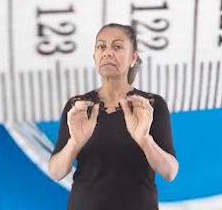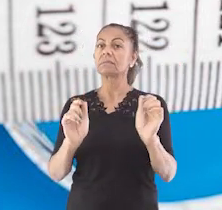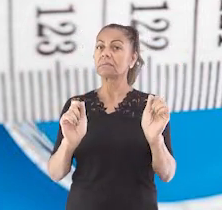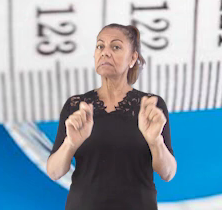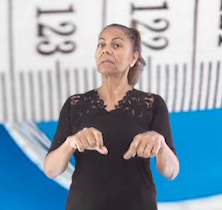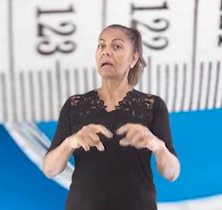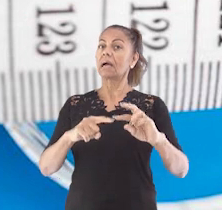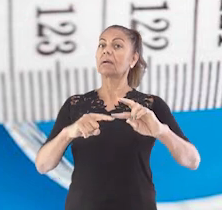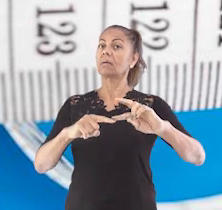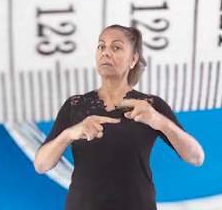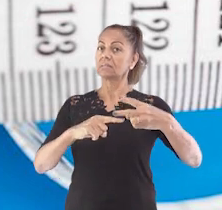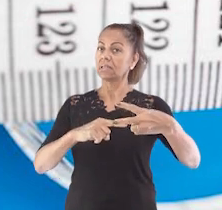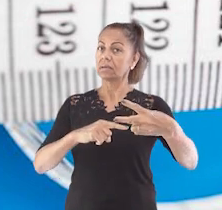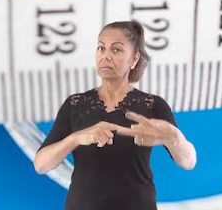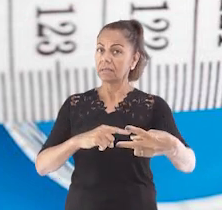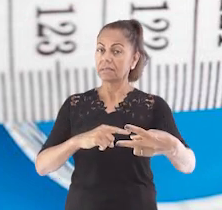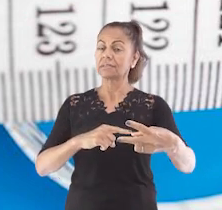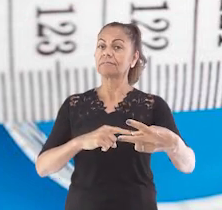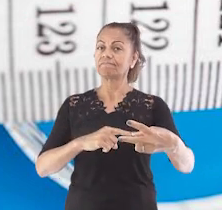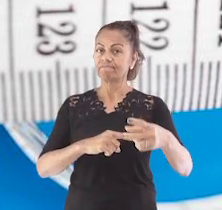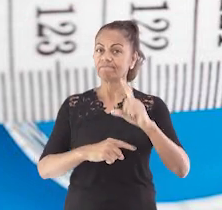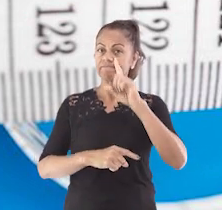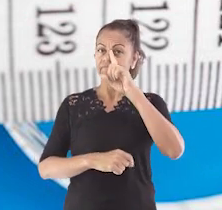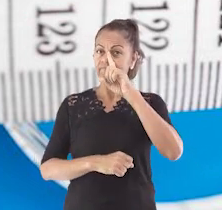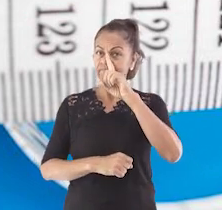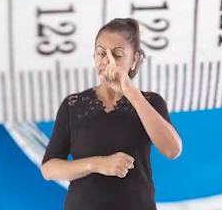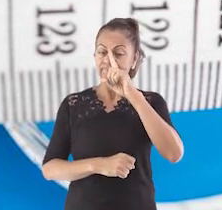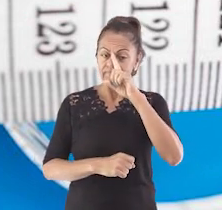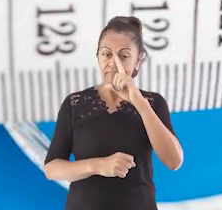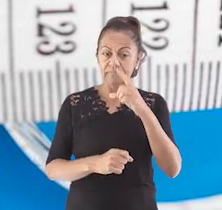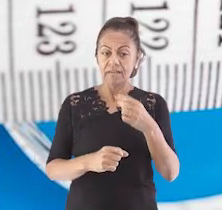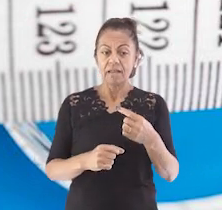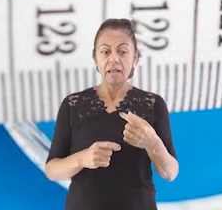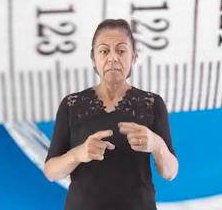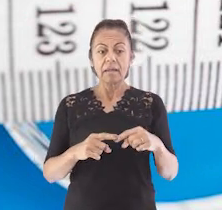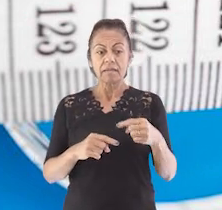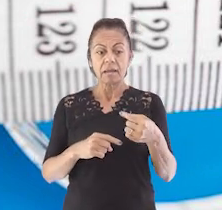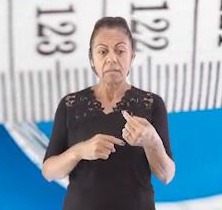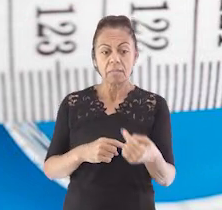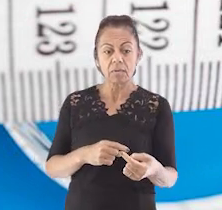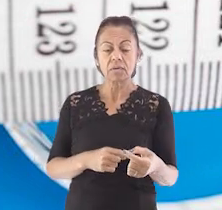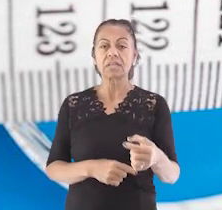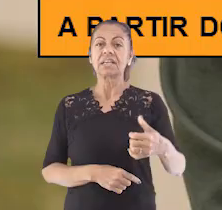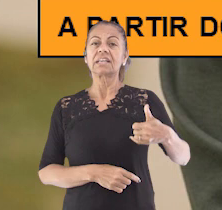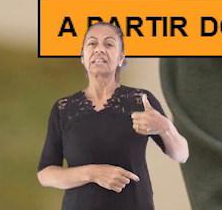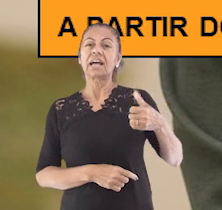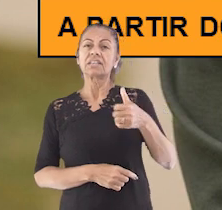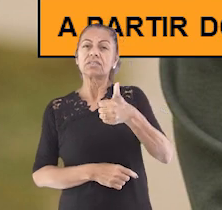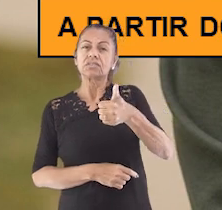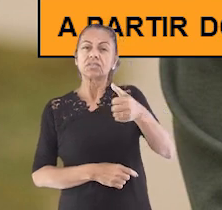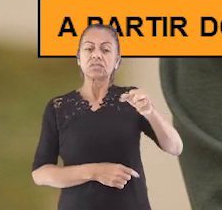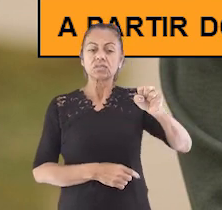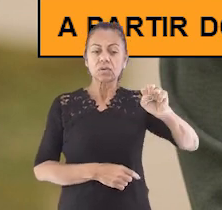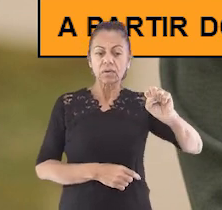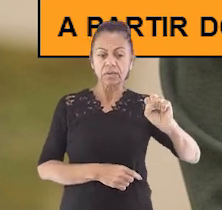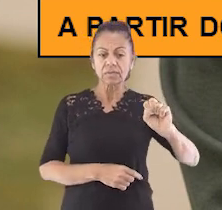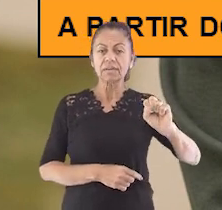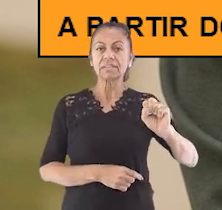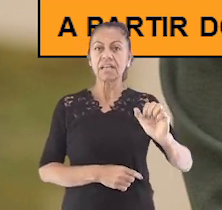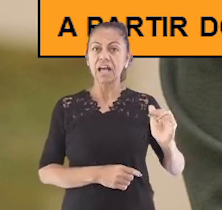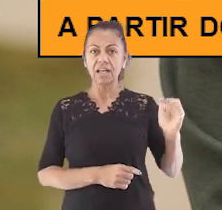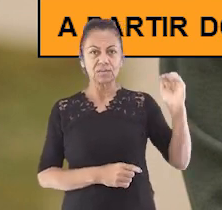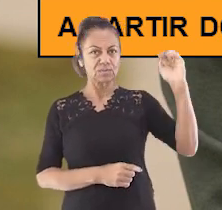inadequadas, atividade física sem suporte, podem ocorrer consequências graves. A partir dos 18